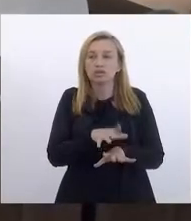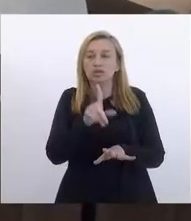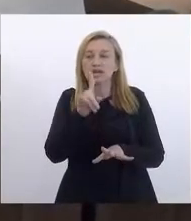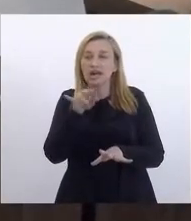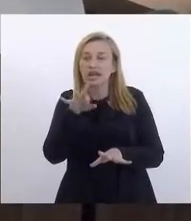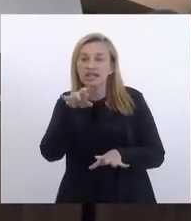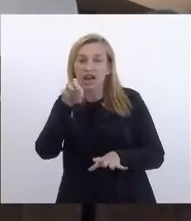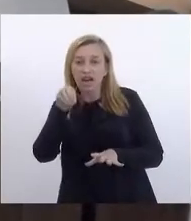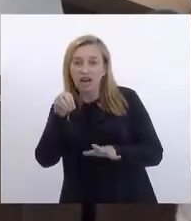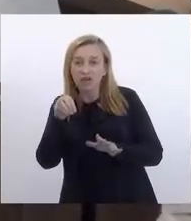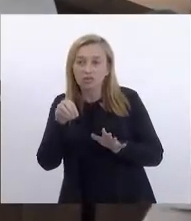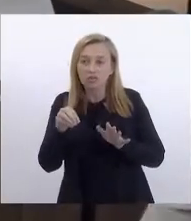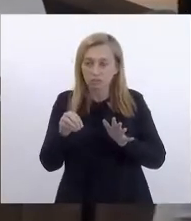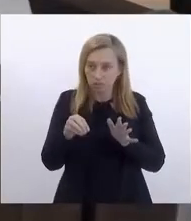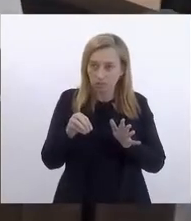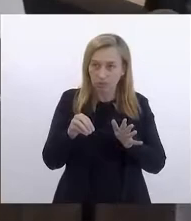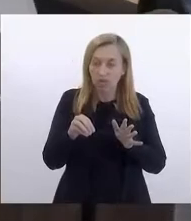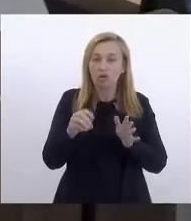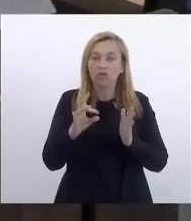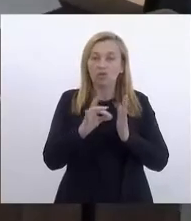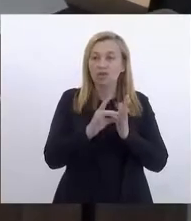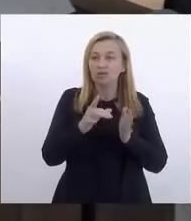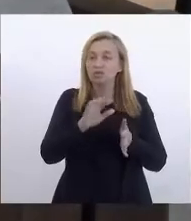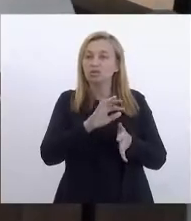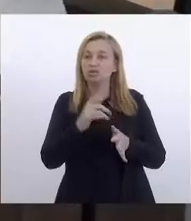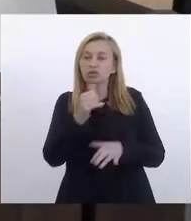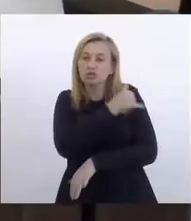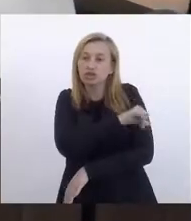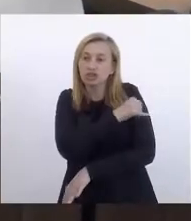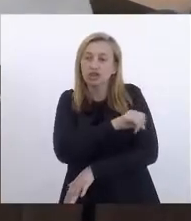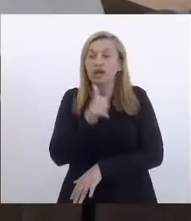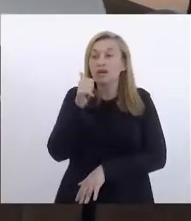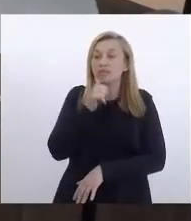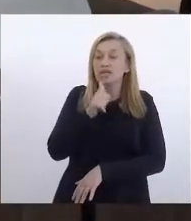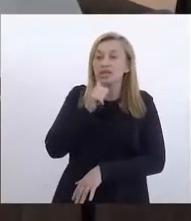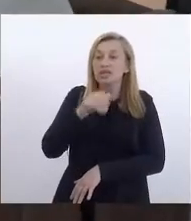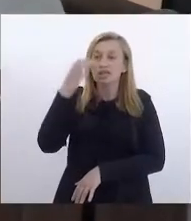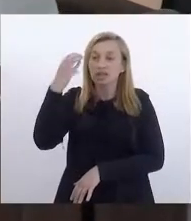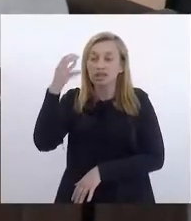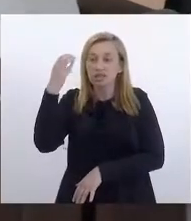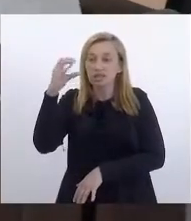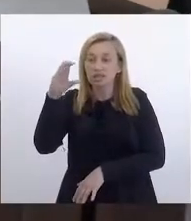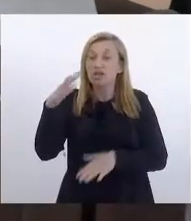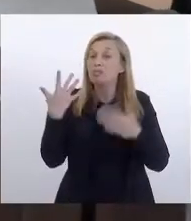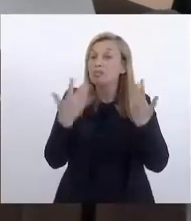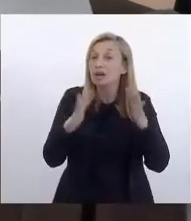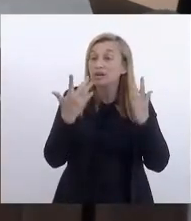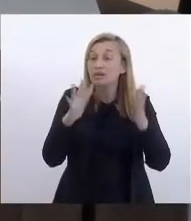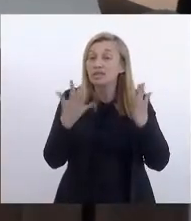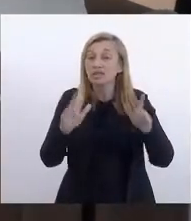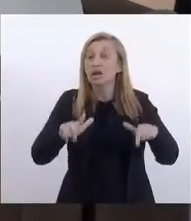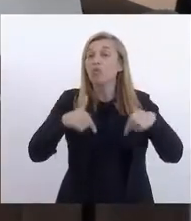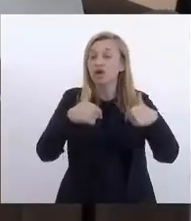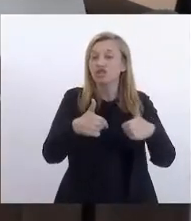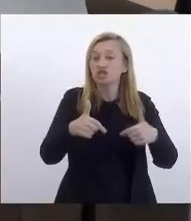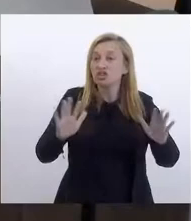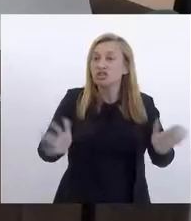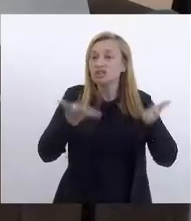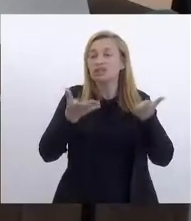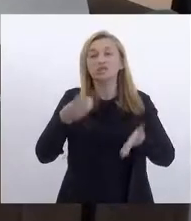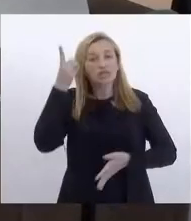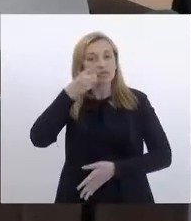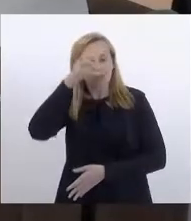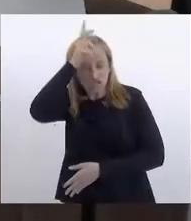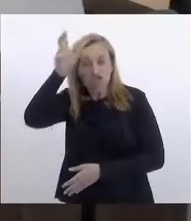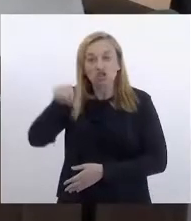do Estado do Rio de Janeiro o Dia Estadual de Mulheres e Meninas na Ciência. Nesse sentido, louvar a ação, a iniciativa da deputada